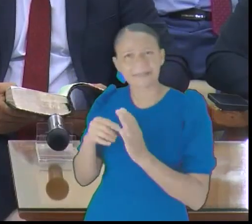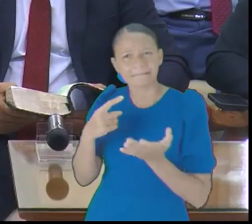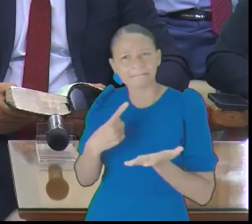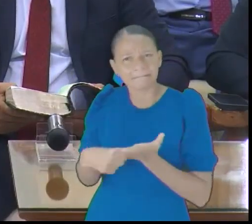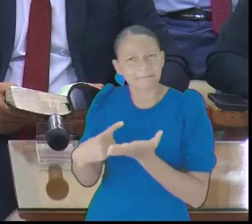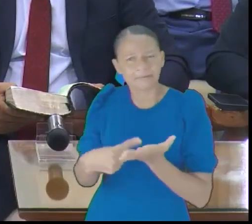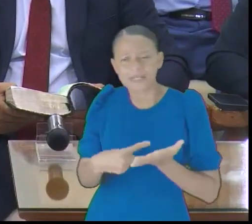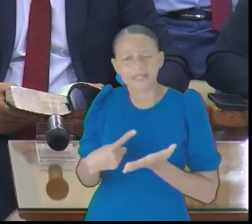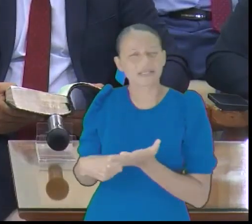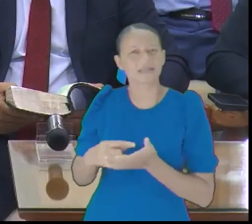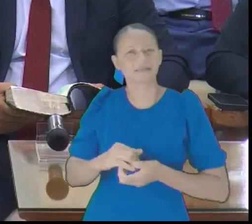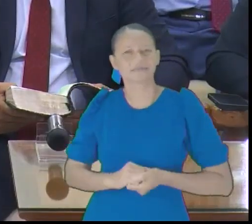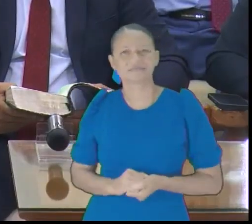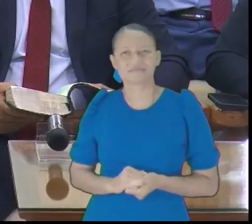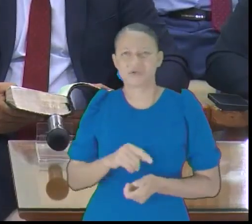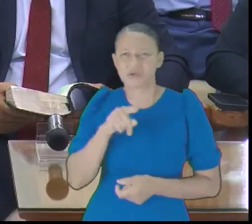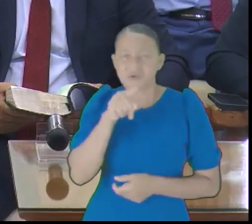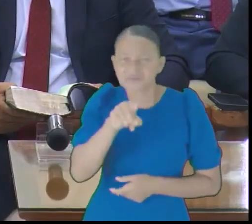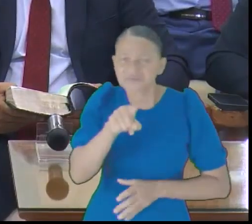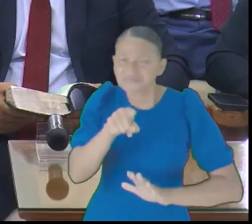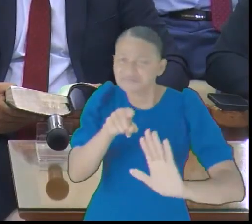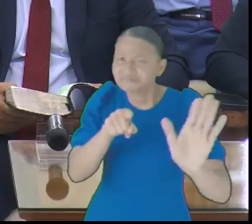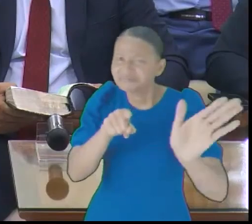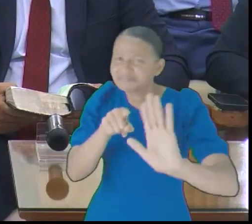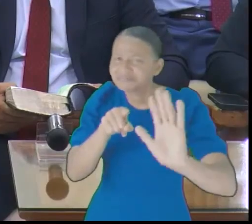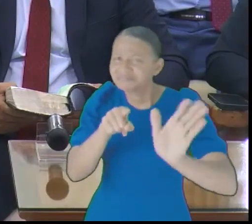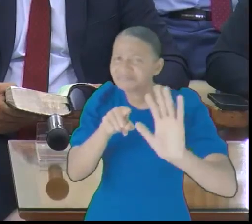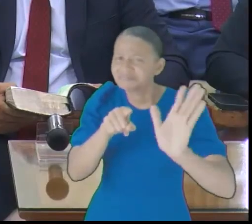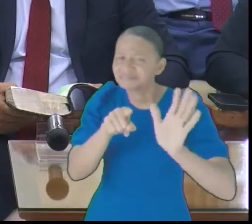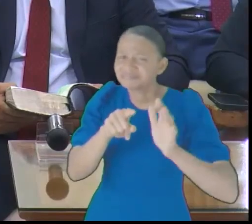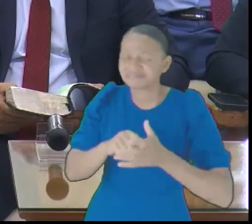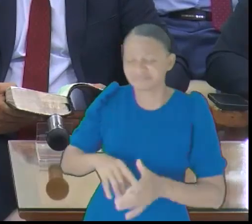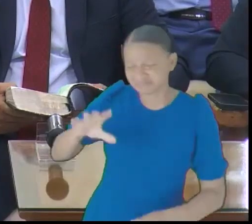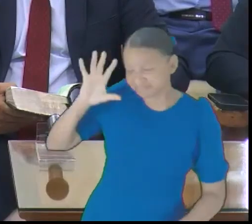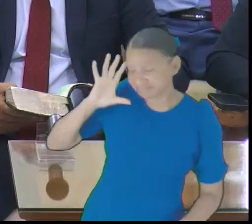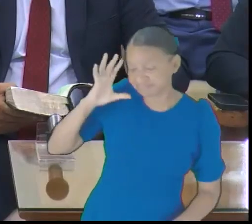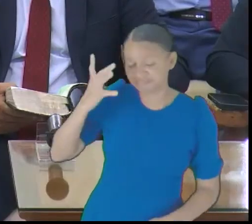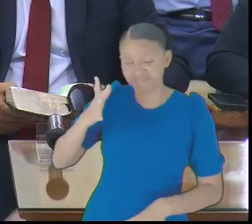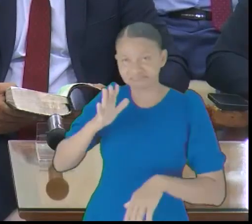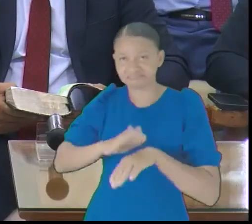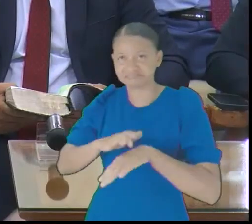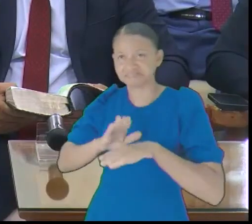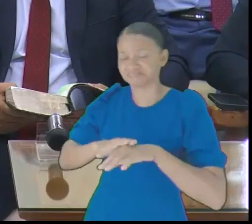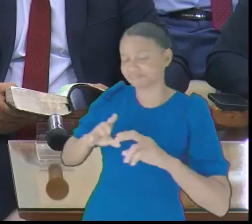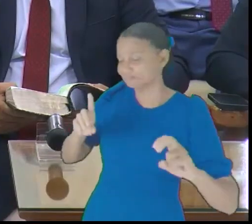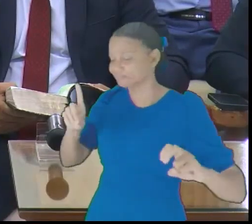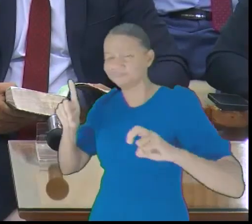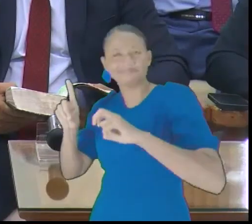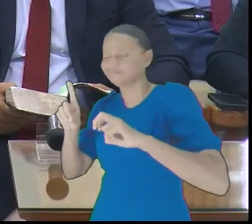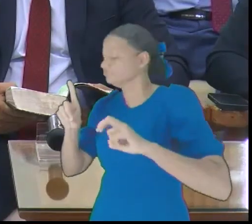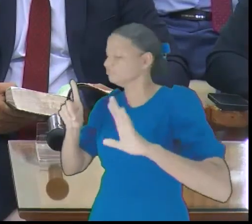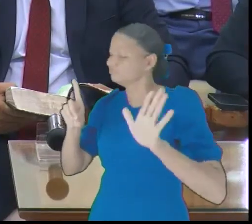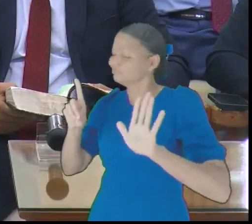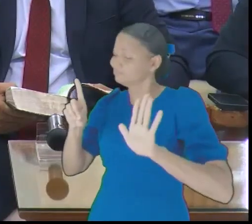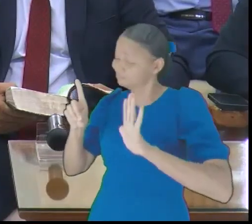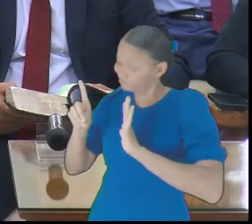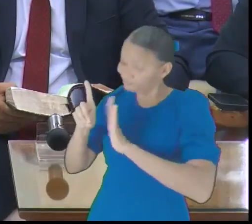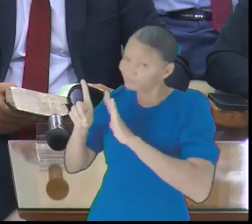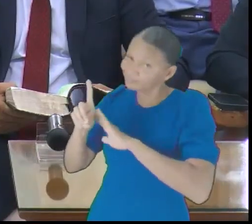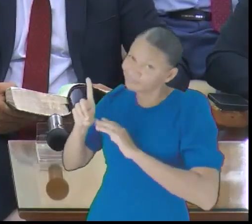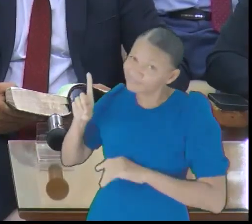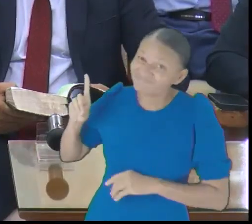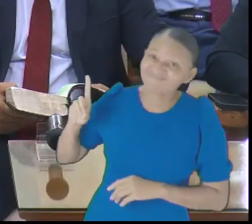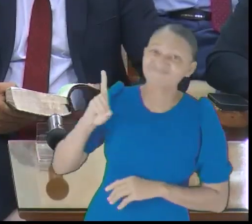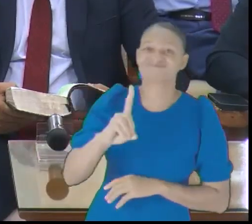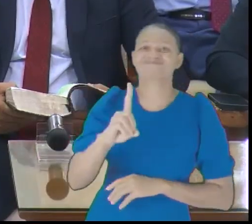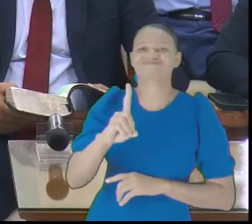pacto. E não foi você quem tomou a iniciativa para se fazer este pacto. Quem tomou a iniciativa